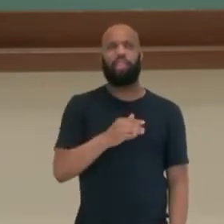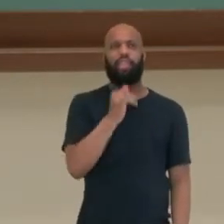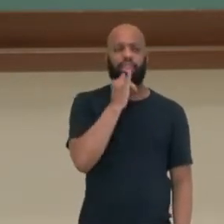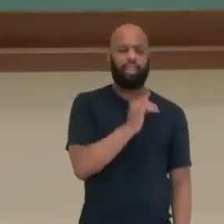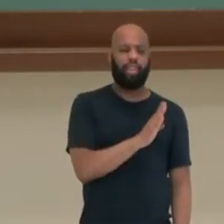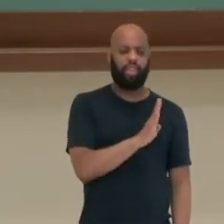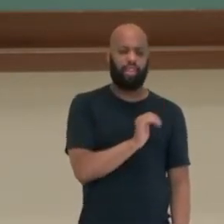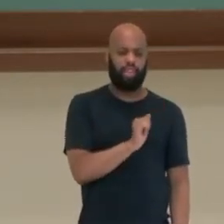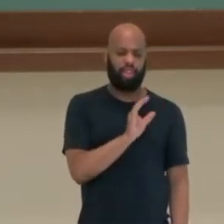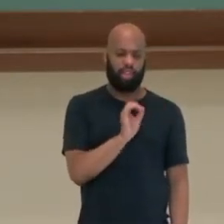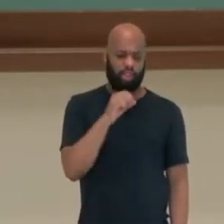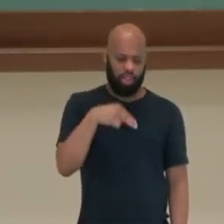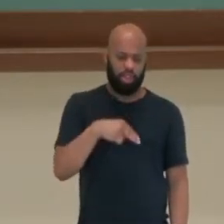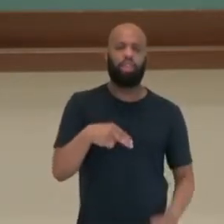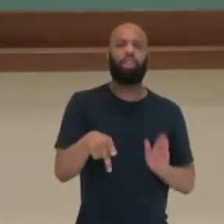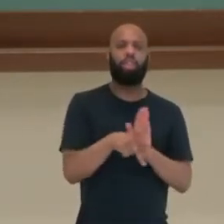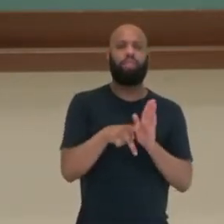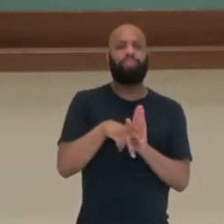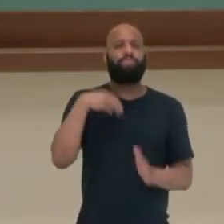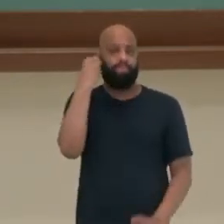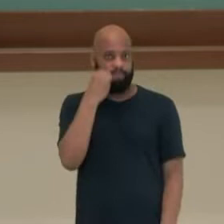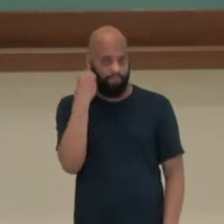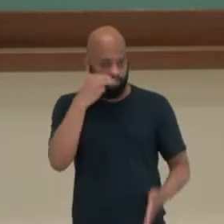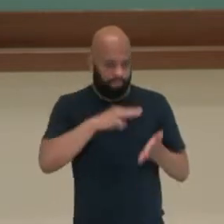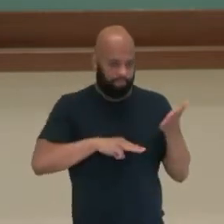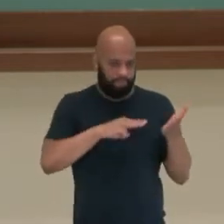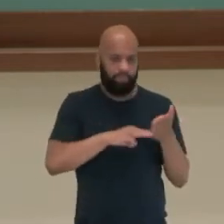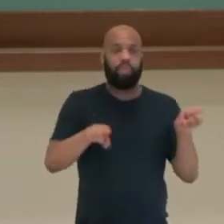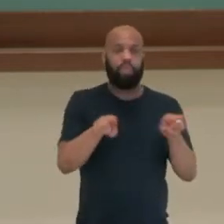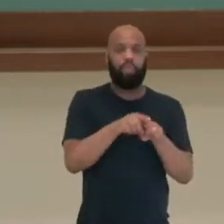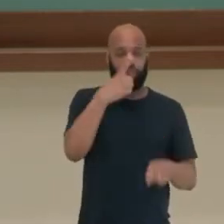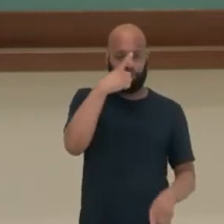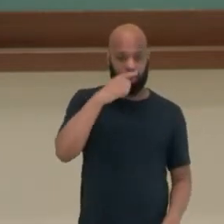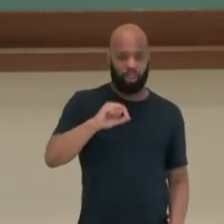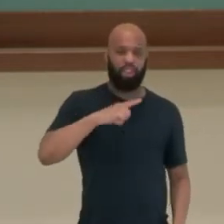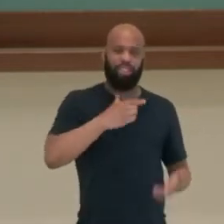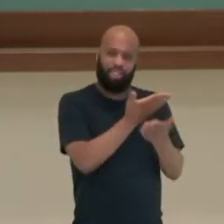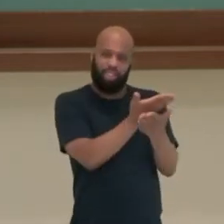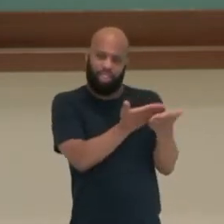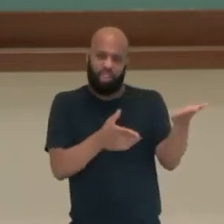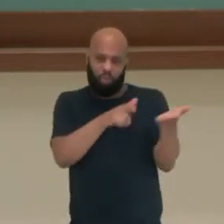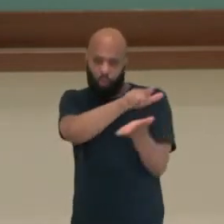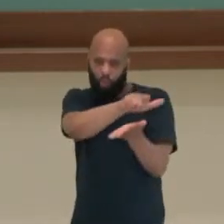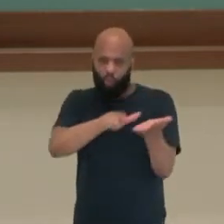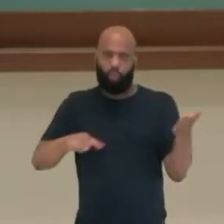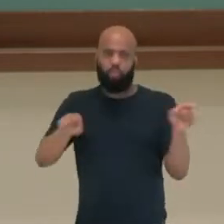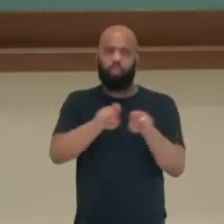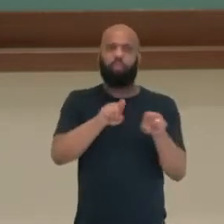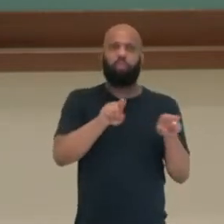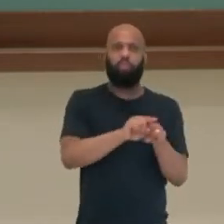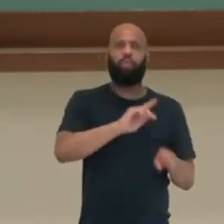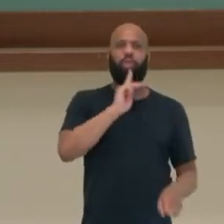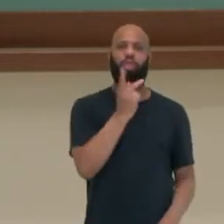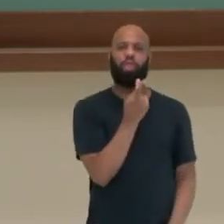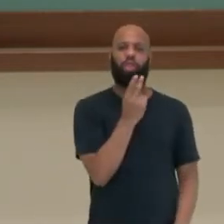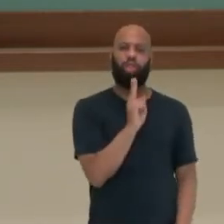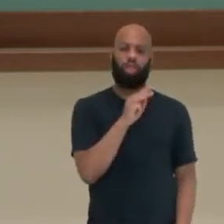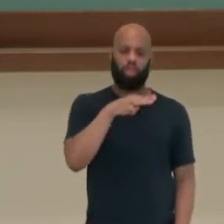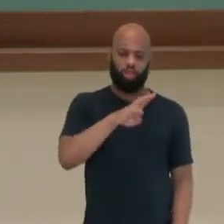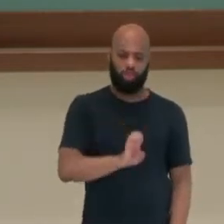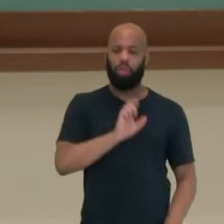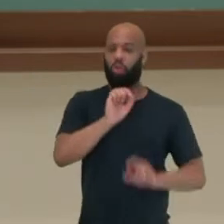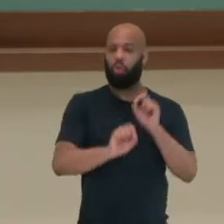método experimental, John Locke, a sua teoria da tábula rasa, David Hume, o papel do hábito,